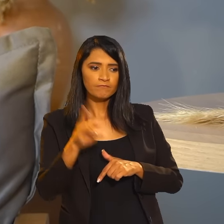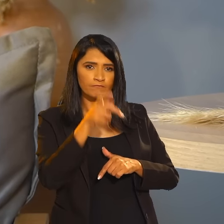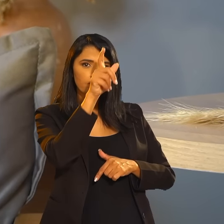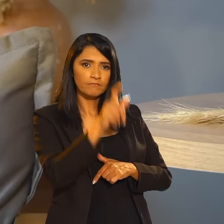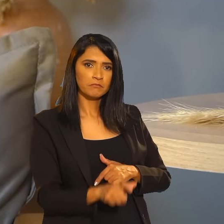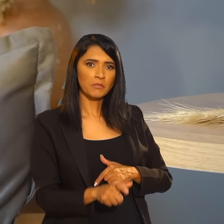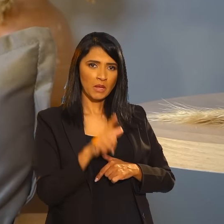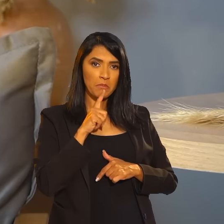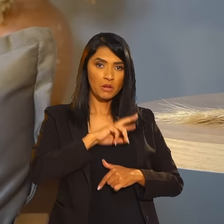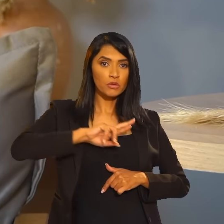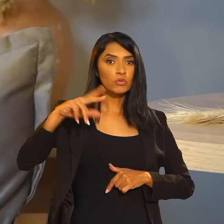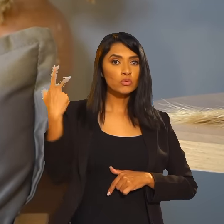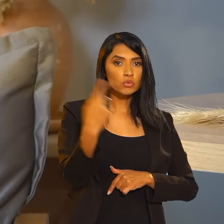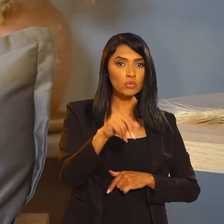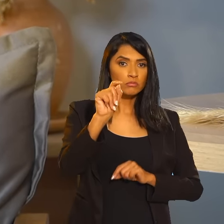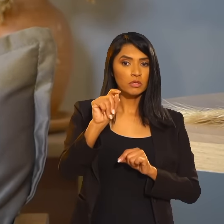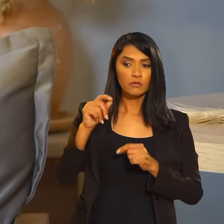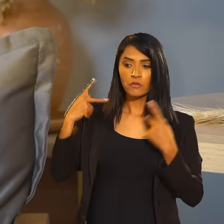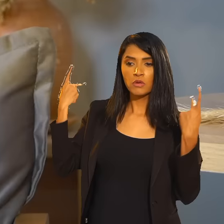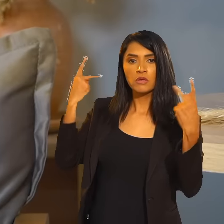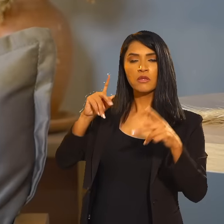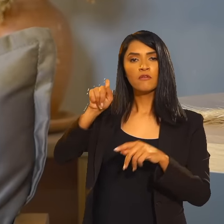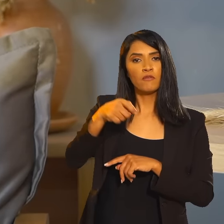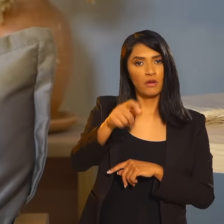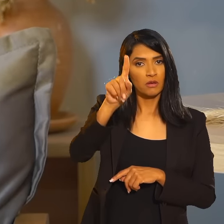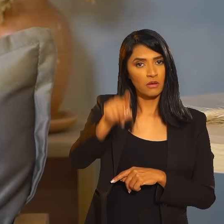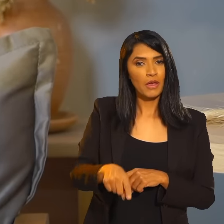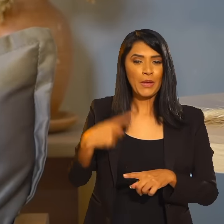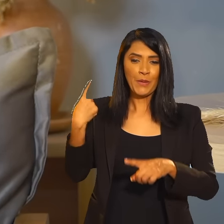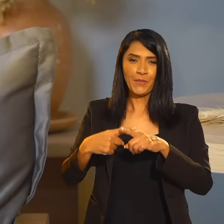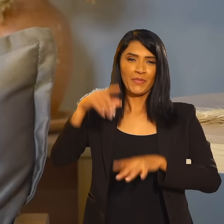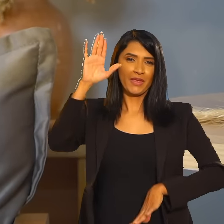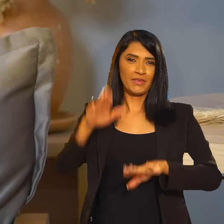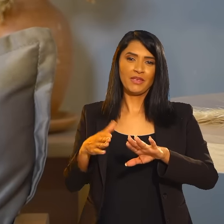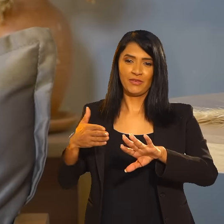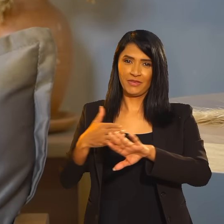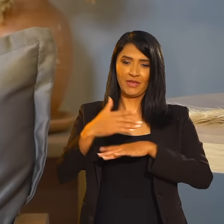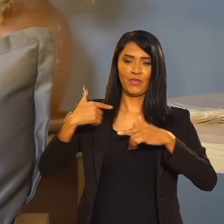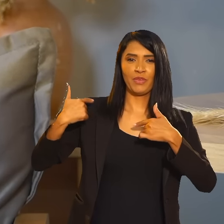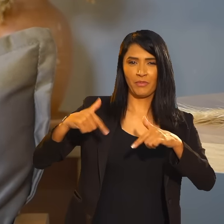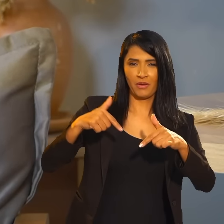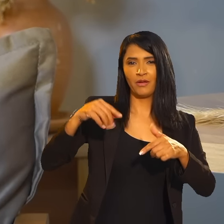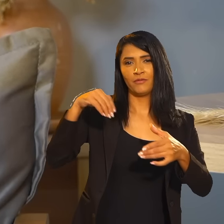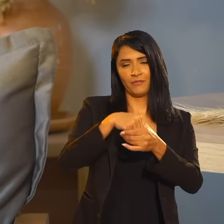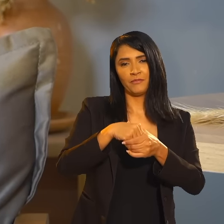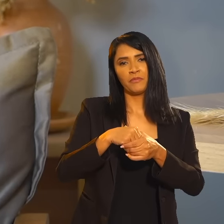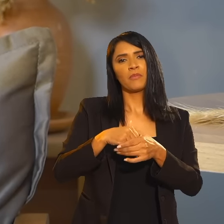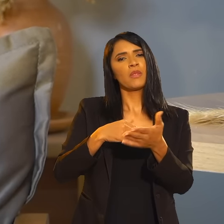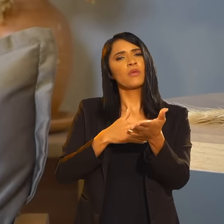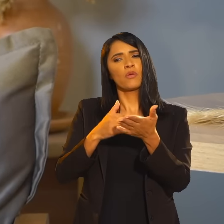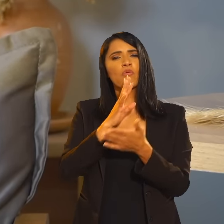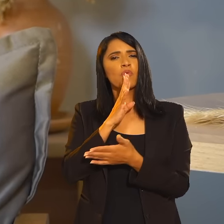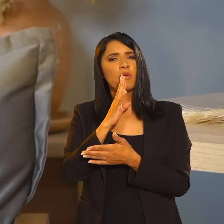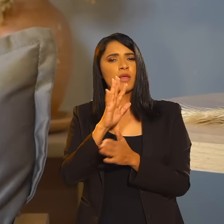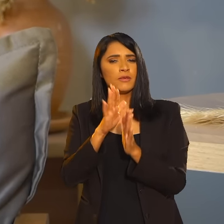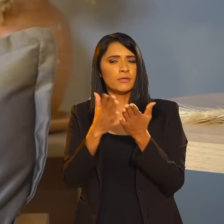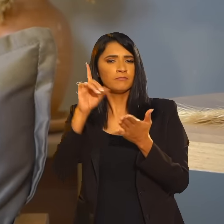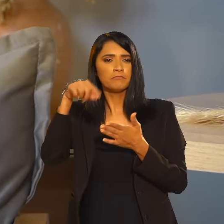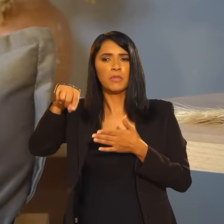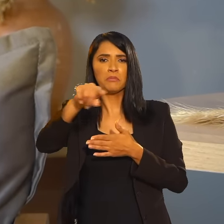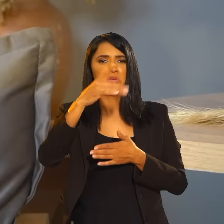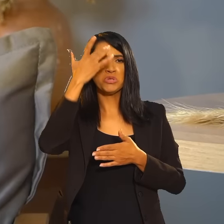reconhecido pela sua religião, pelo que você professa ser? Porque às vezes a gente está ali dentro do trabalho e a gente conhece bem de